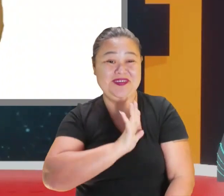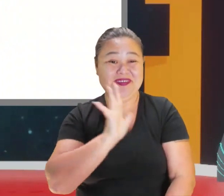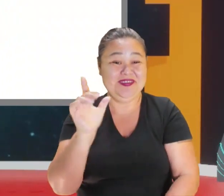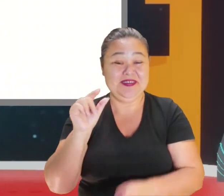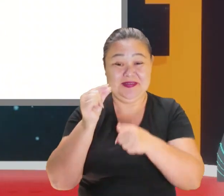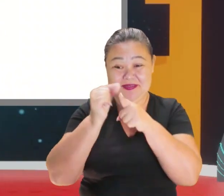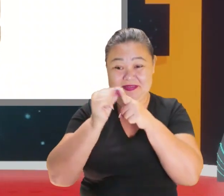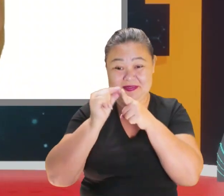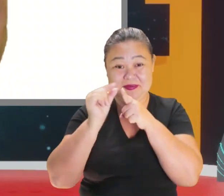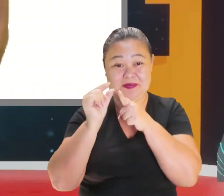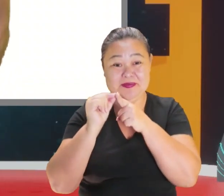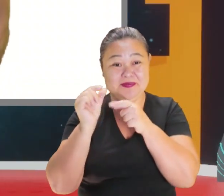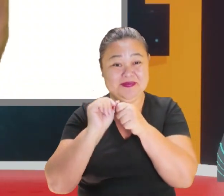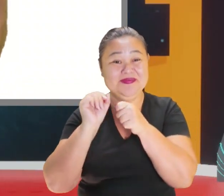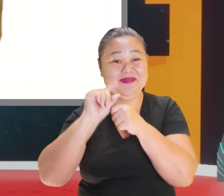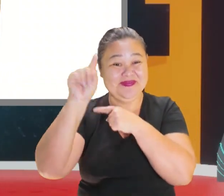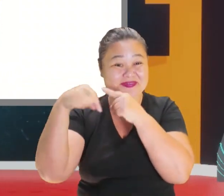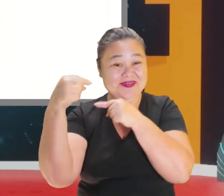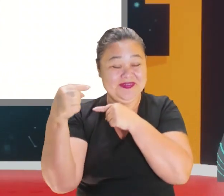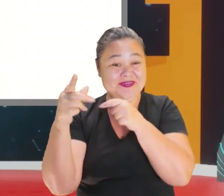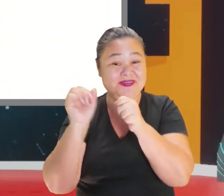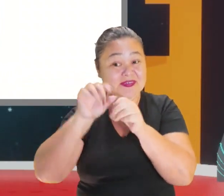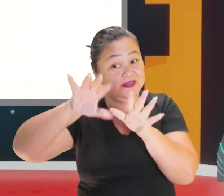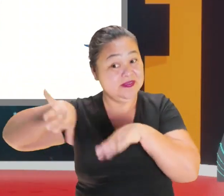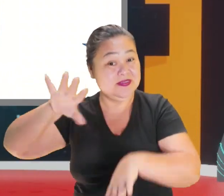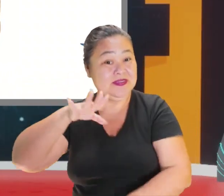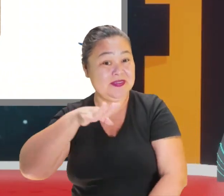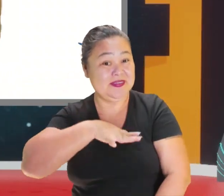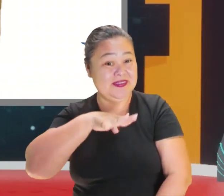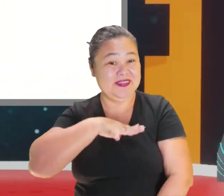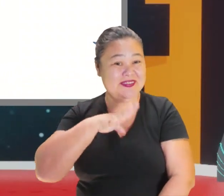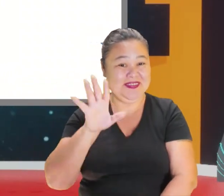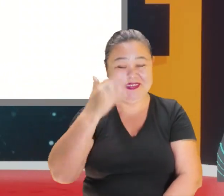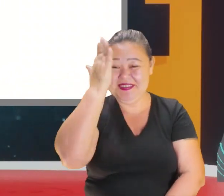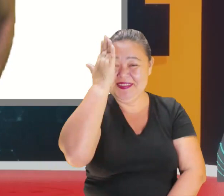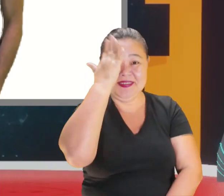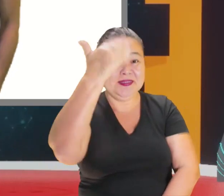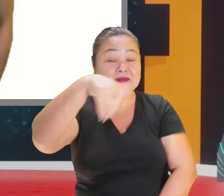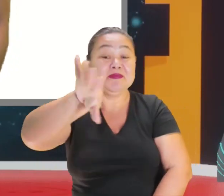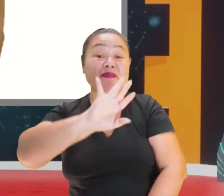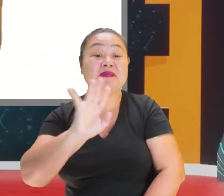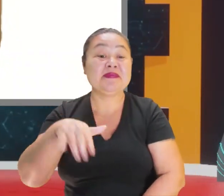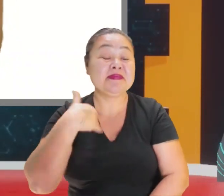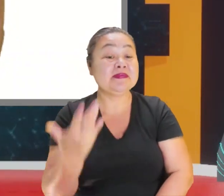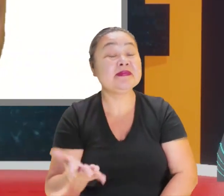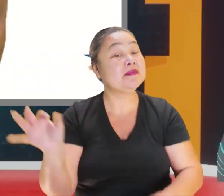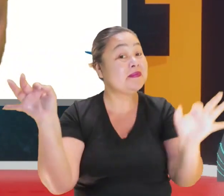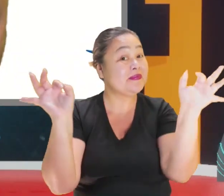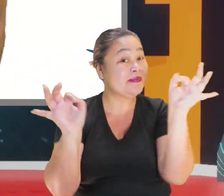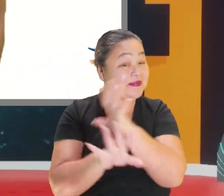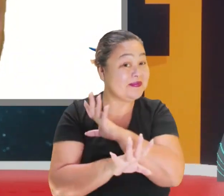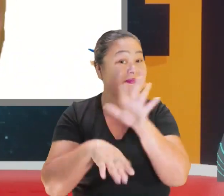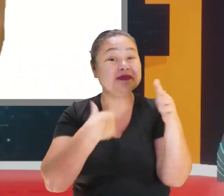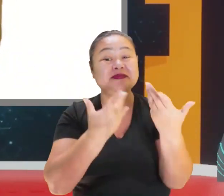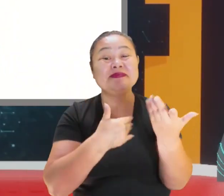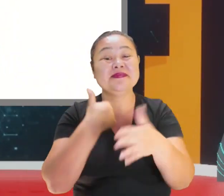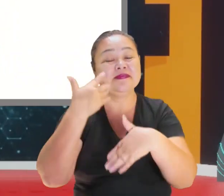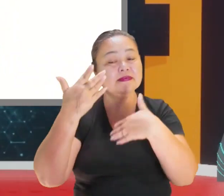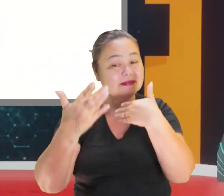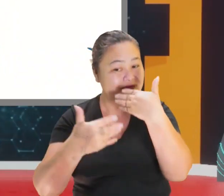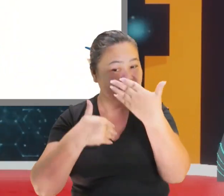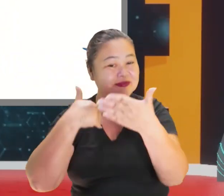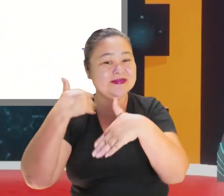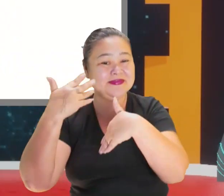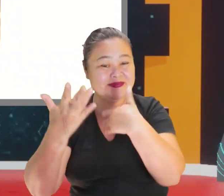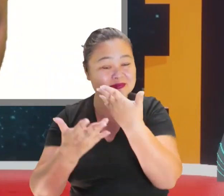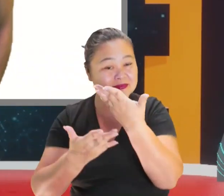na polissílaba. Quando chegar na parte de português, a galera já vão saber um monte de coisa. Então, pronto. Mas agora vamos lá, né? Uma página